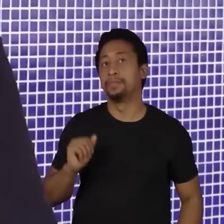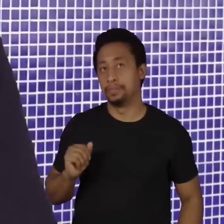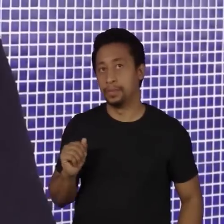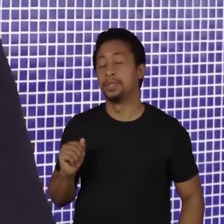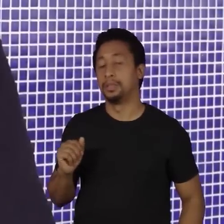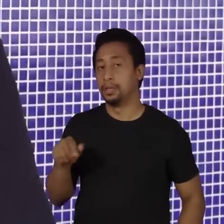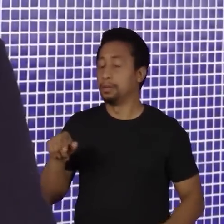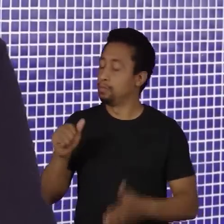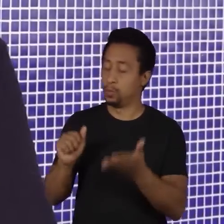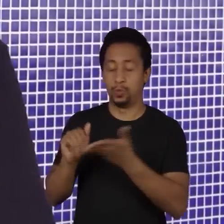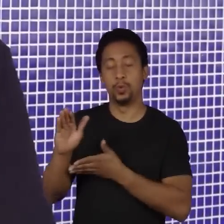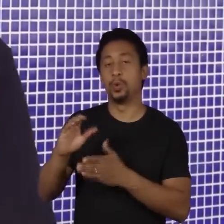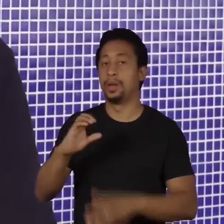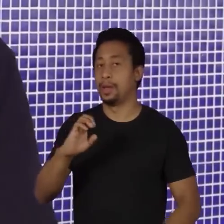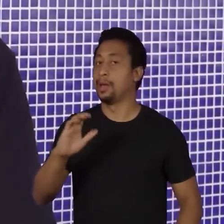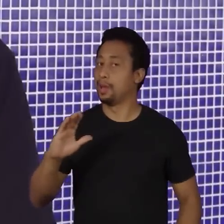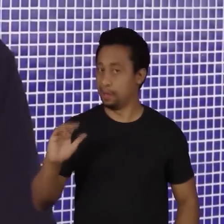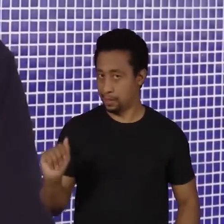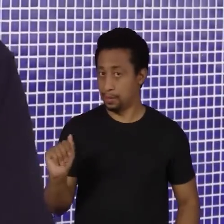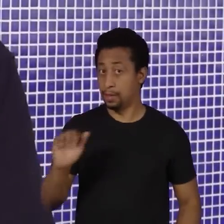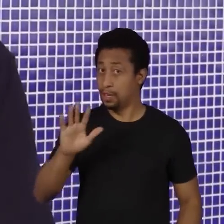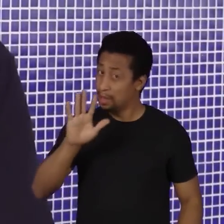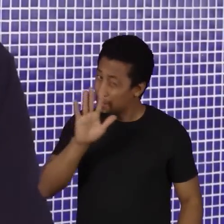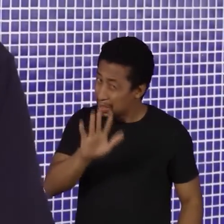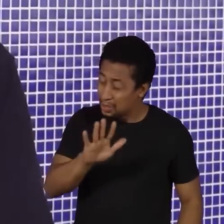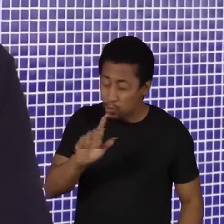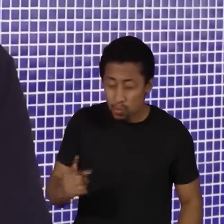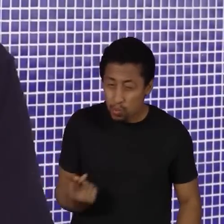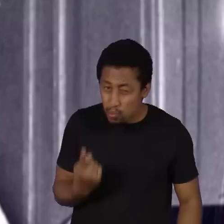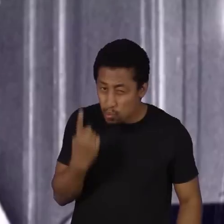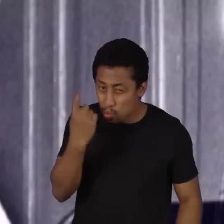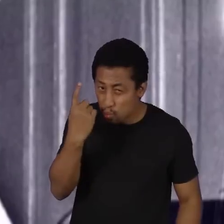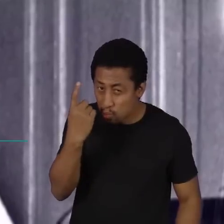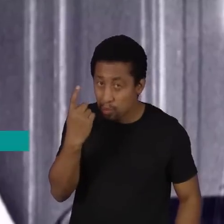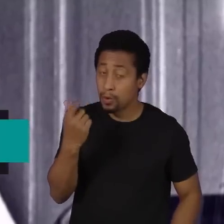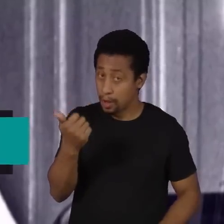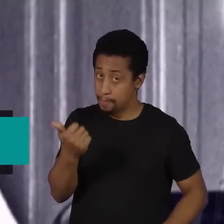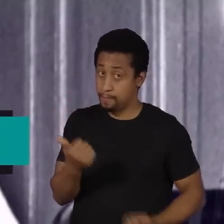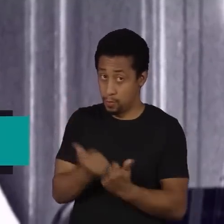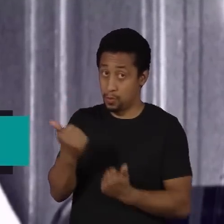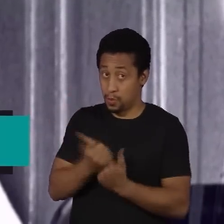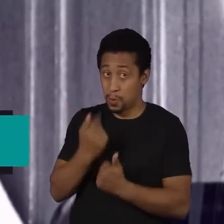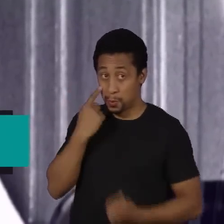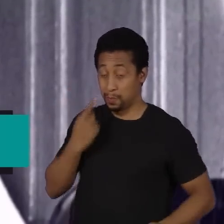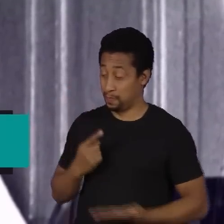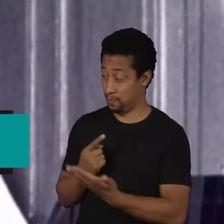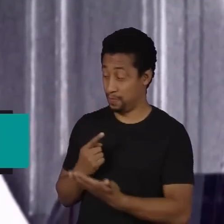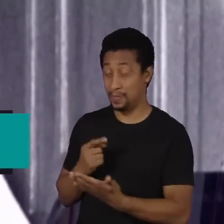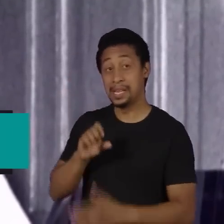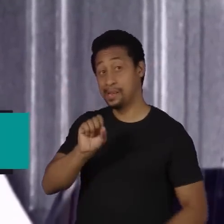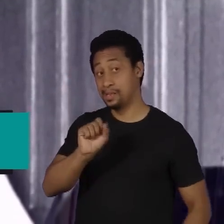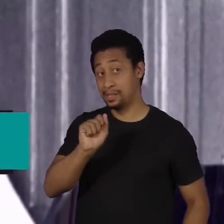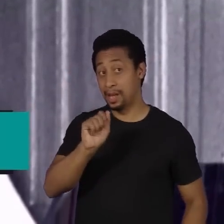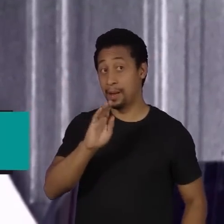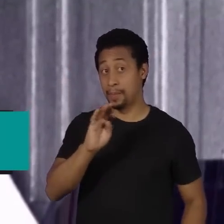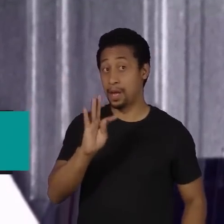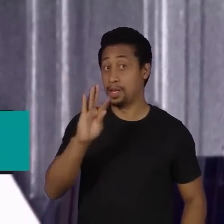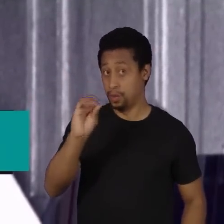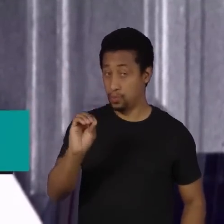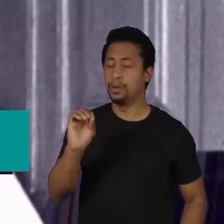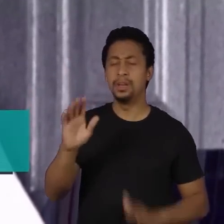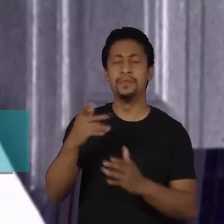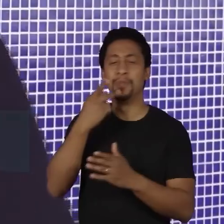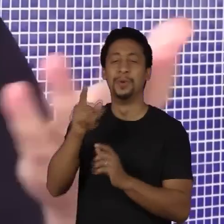da ECA. A única voz que a defendeu foi o saudoso Sábato Magaldi e falou uma frase